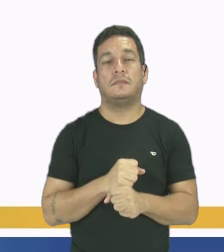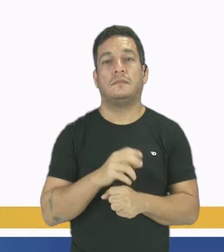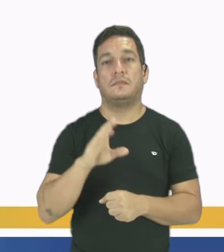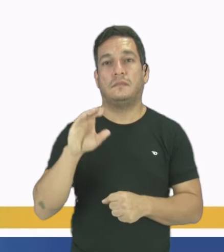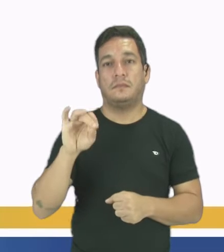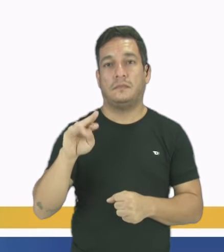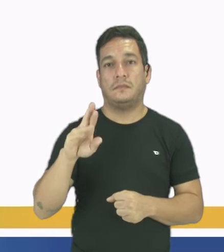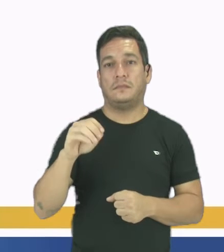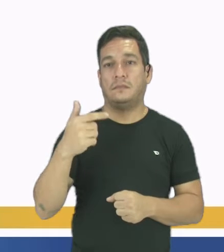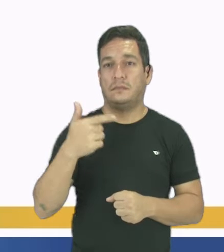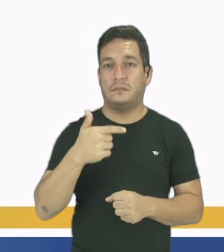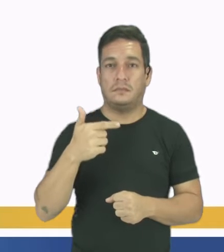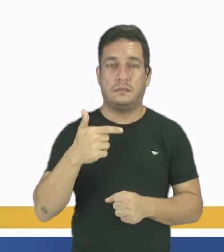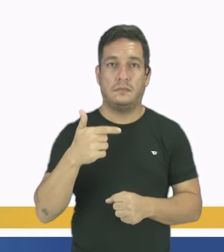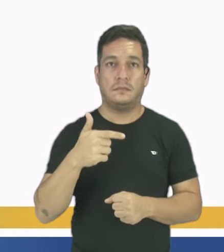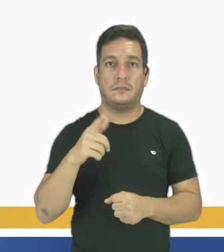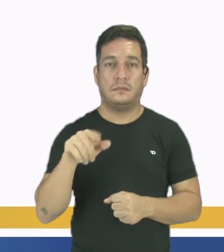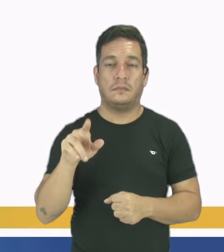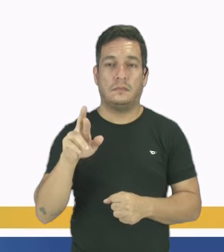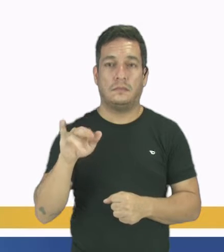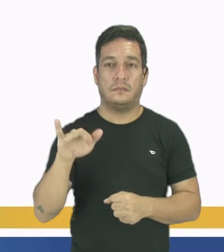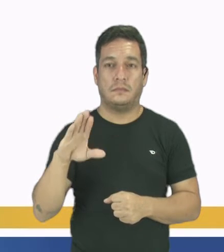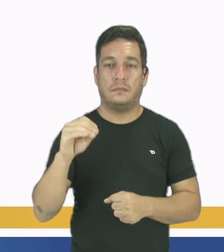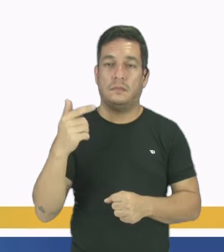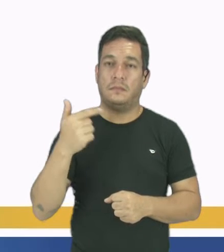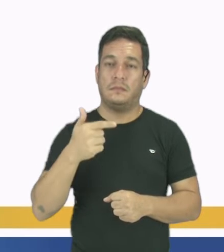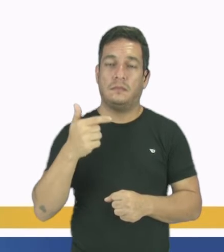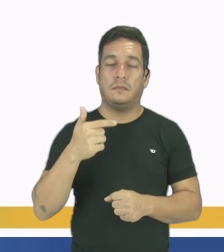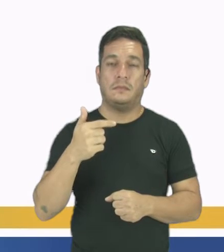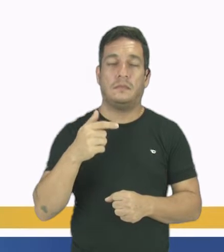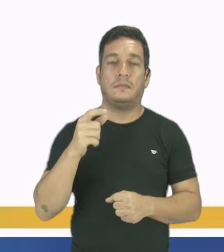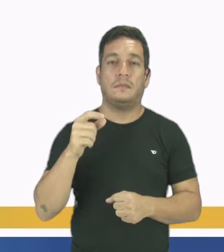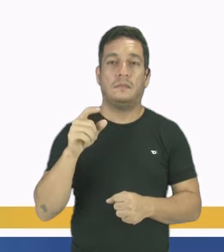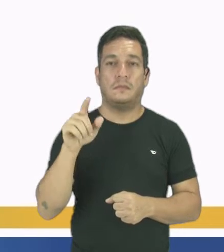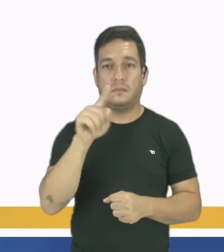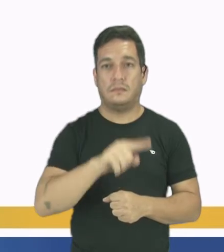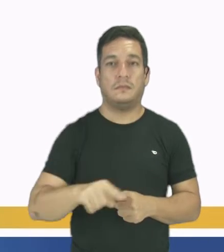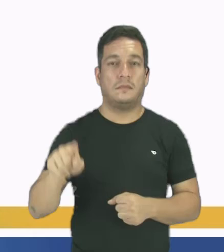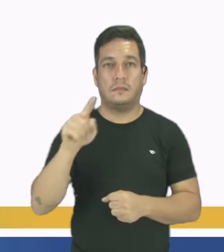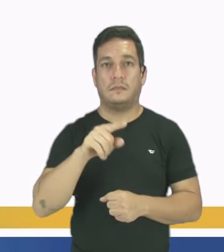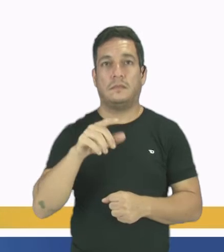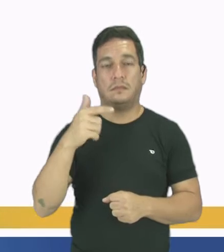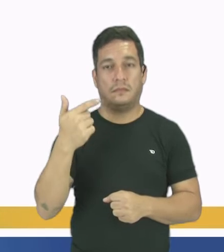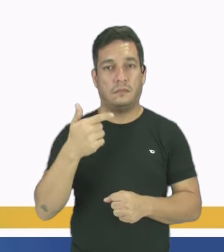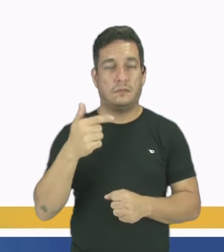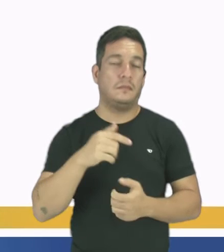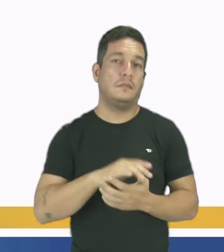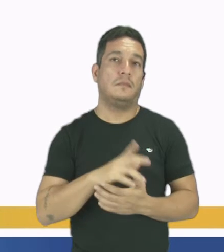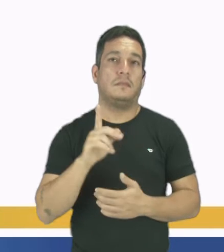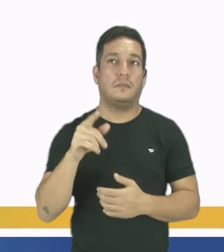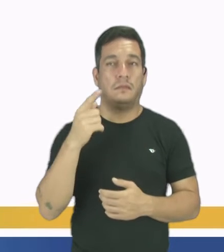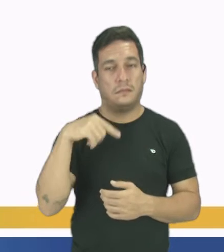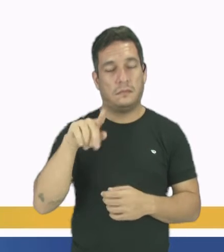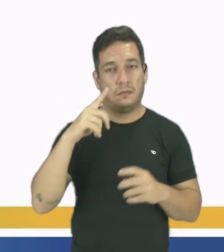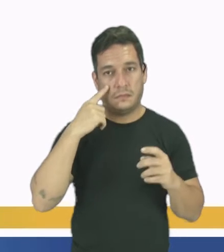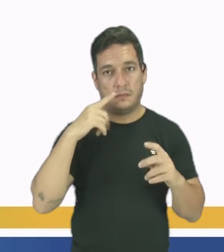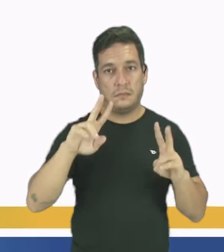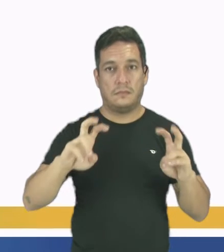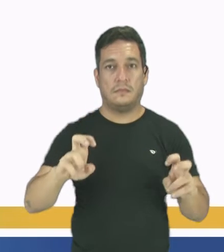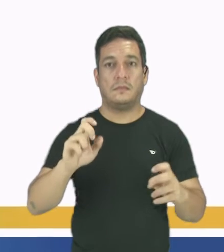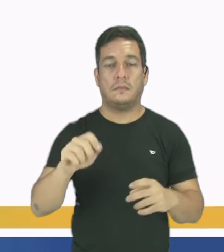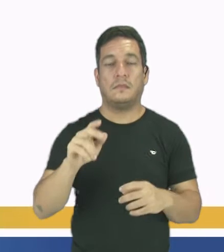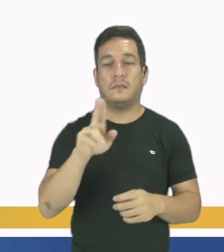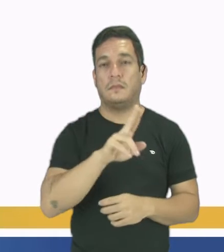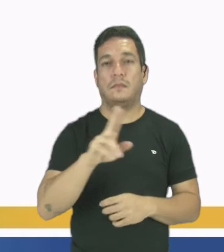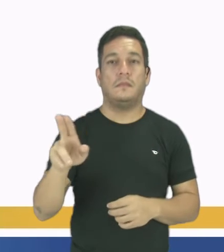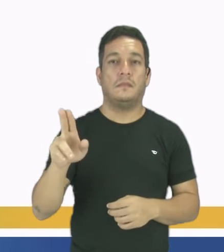centro 2, que é o raio 2 da circunferência da lambda 2. Então, é só observar